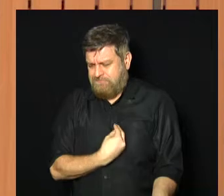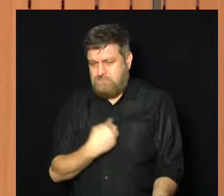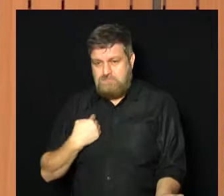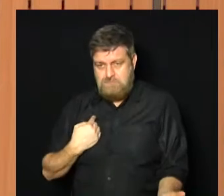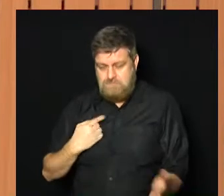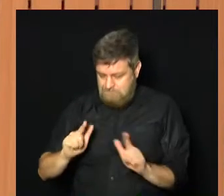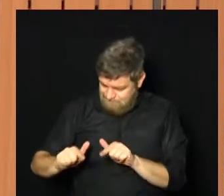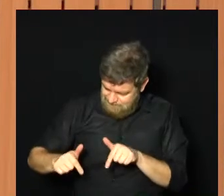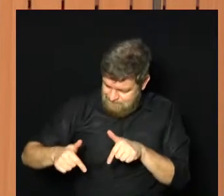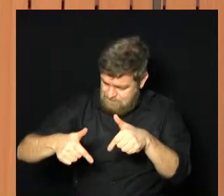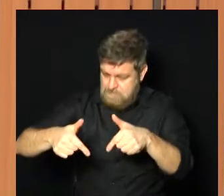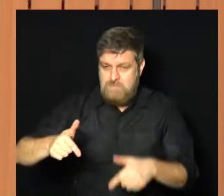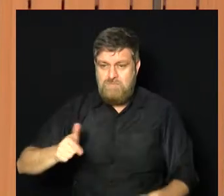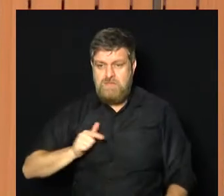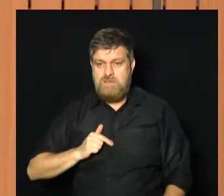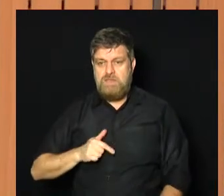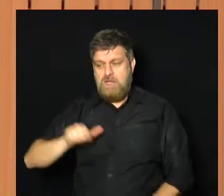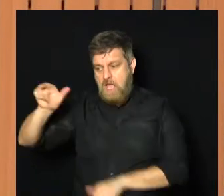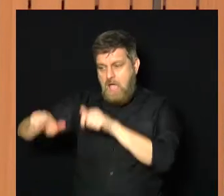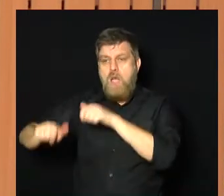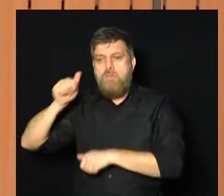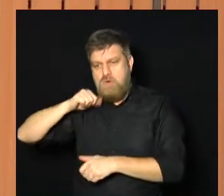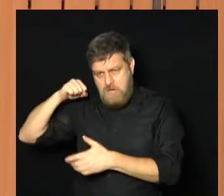alinhado e há muitas guerreiras e vamos